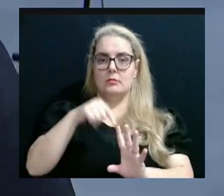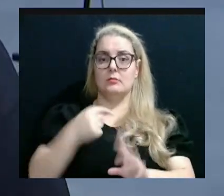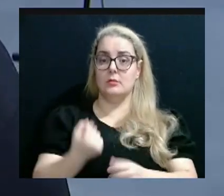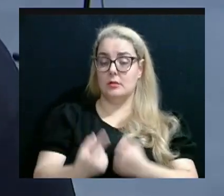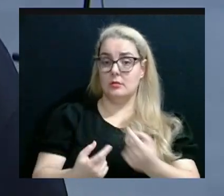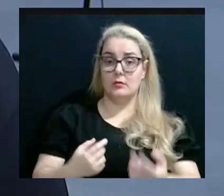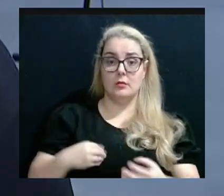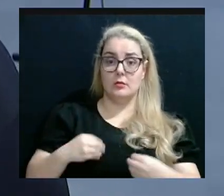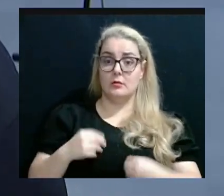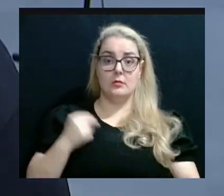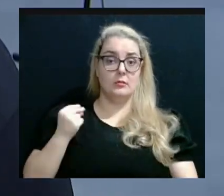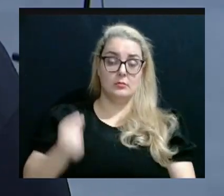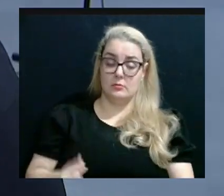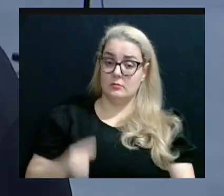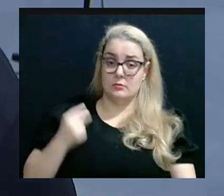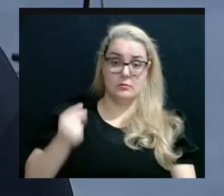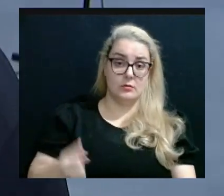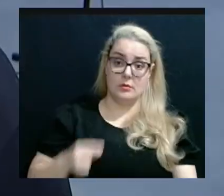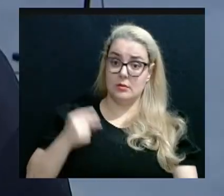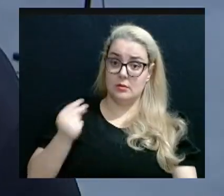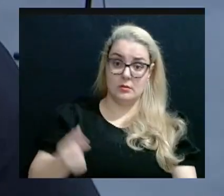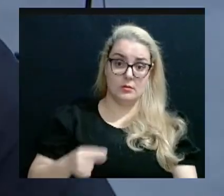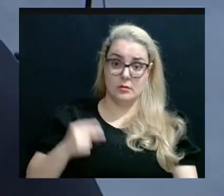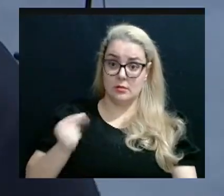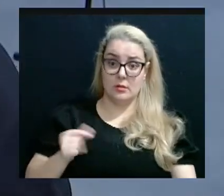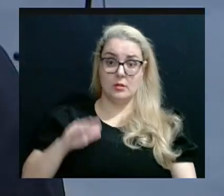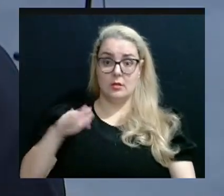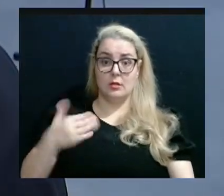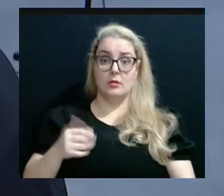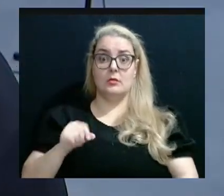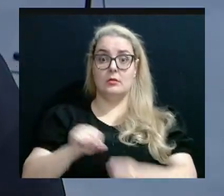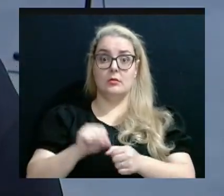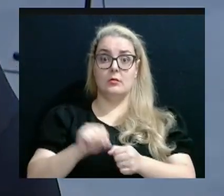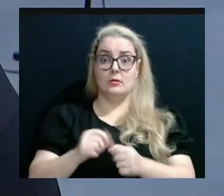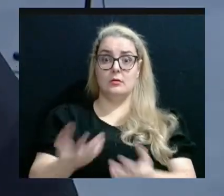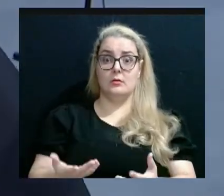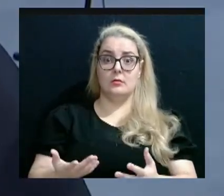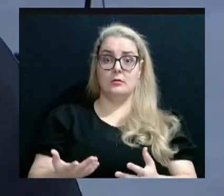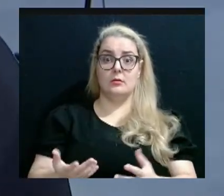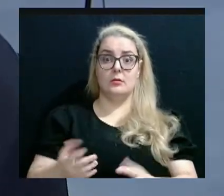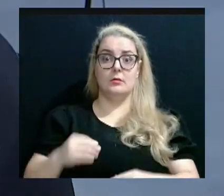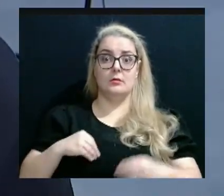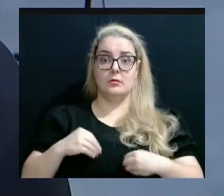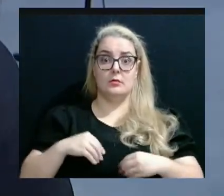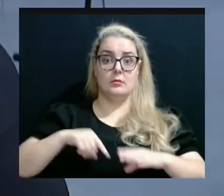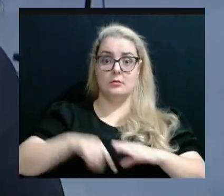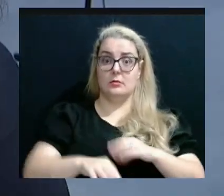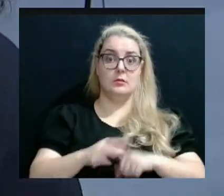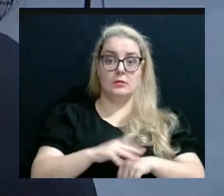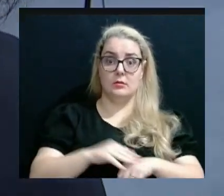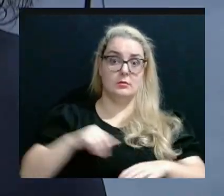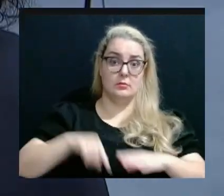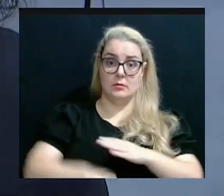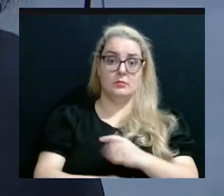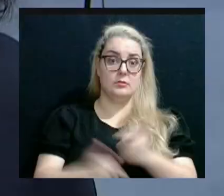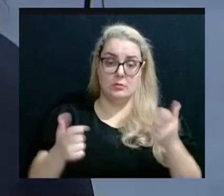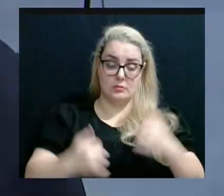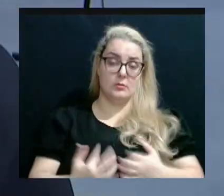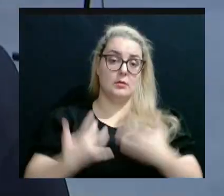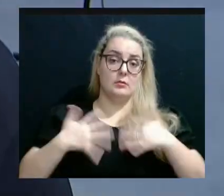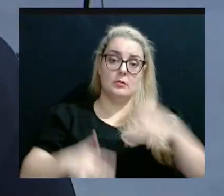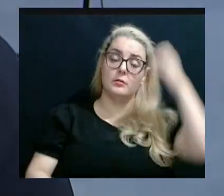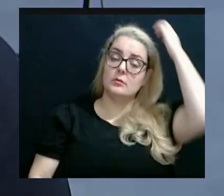fica lá, aguardando, esperando. Aí quando a pessoa vai fazer, já está avançado essa patologia, essa doença. Então a gente precisa